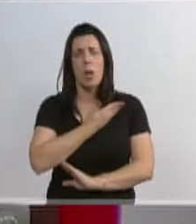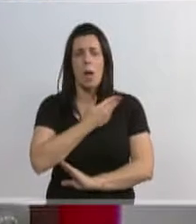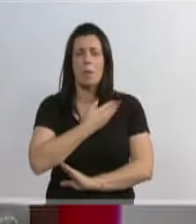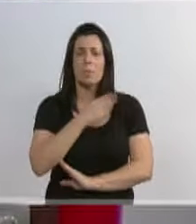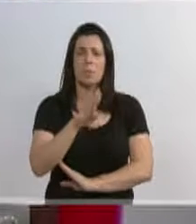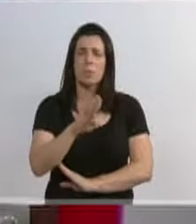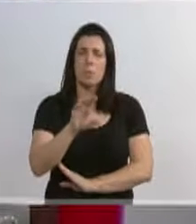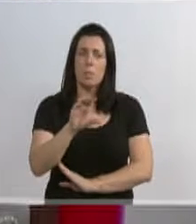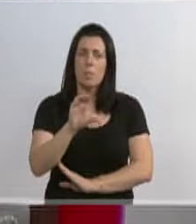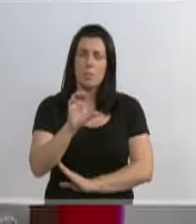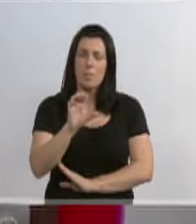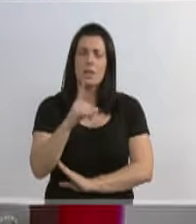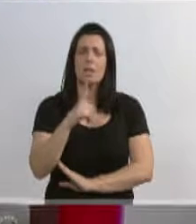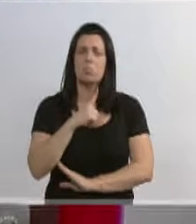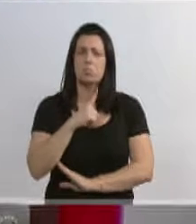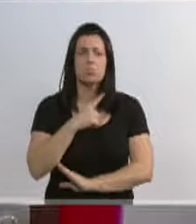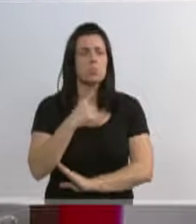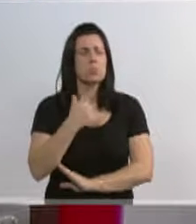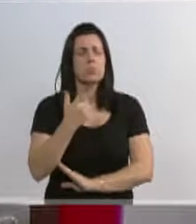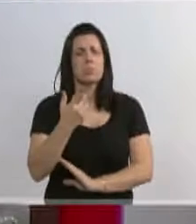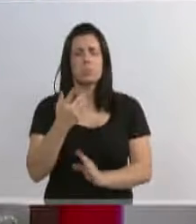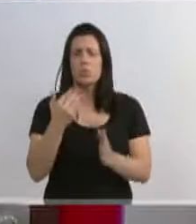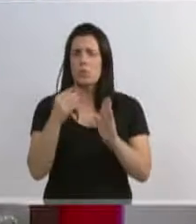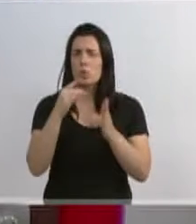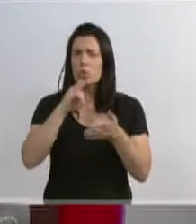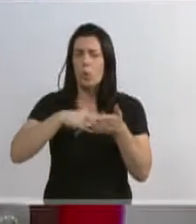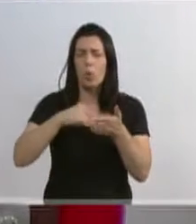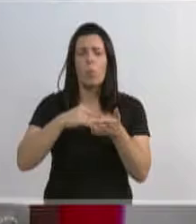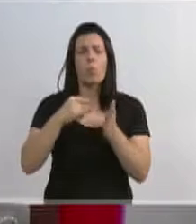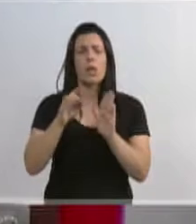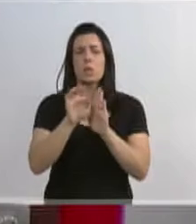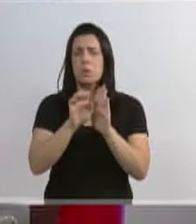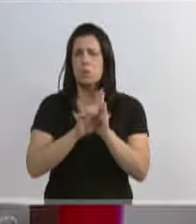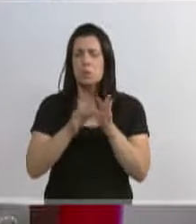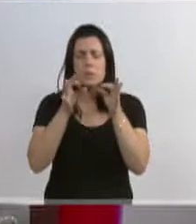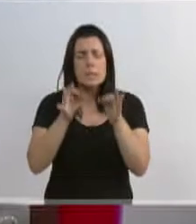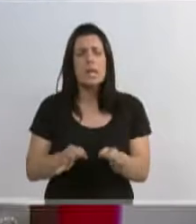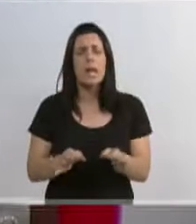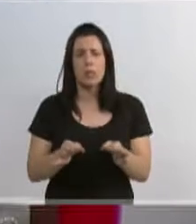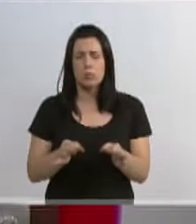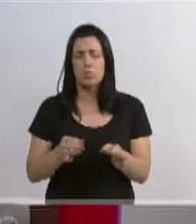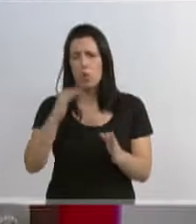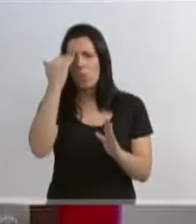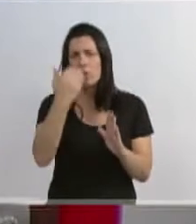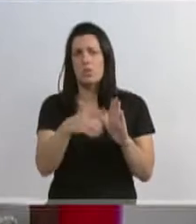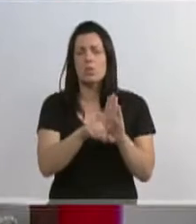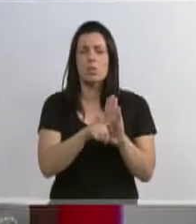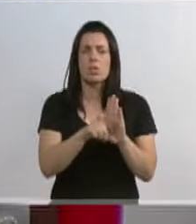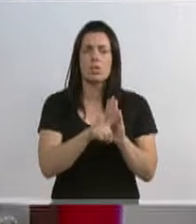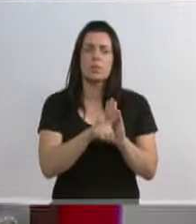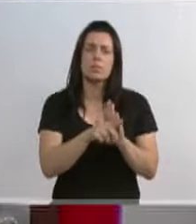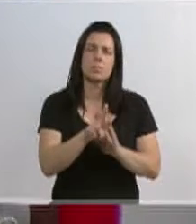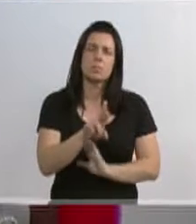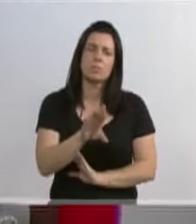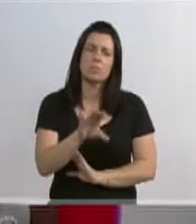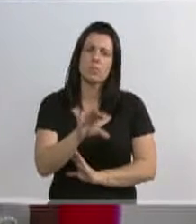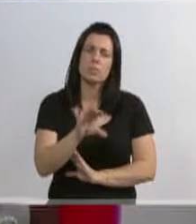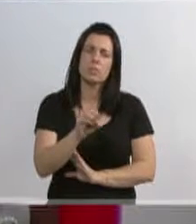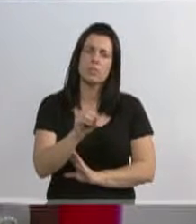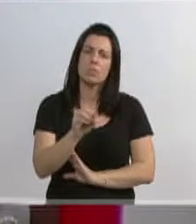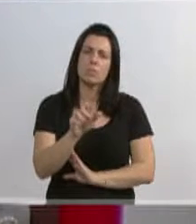dia também com as suas obrigações, tem estatuto, tem tudo, está legal. Então o Ricardo, essa semana, na segunda-feira,